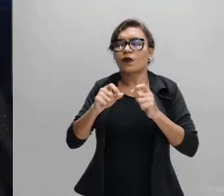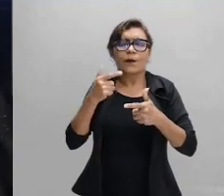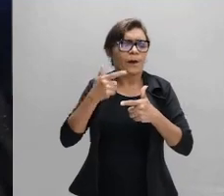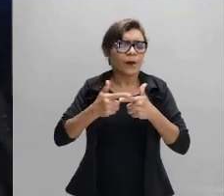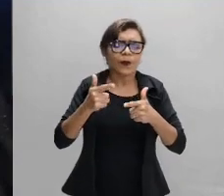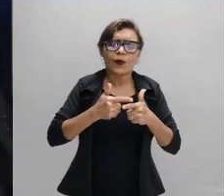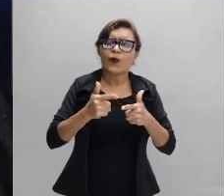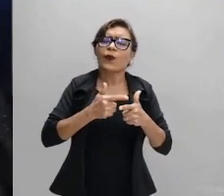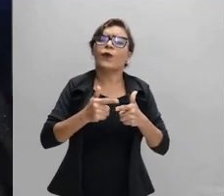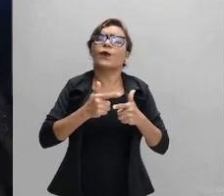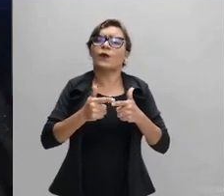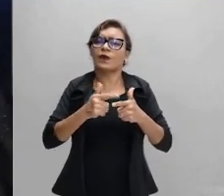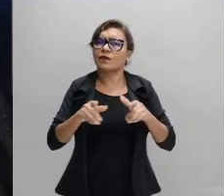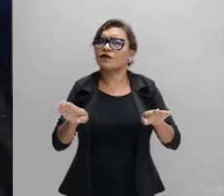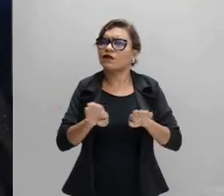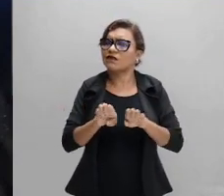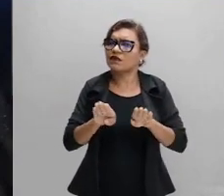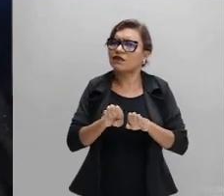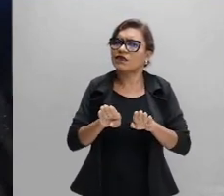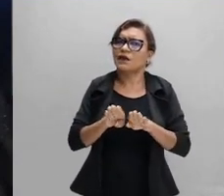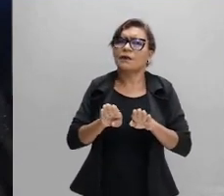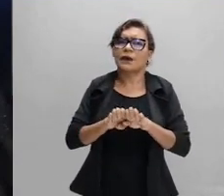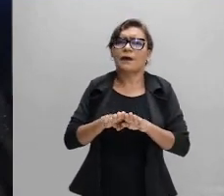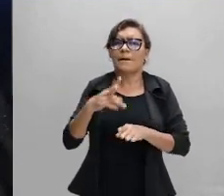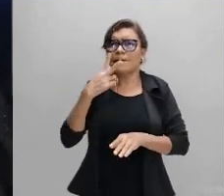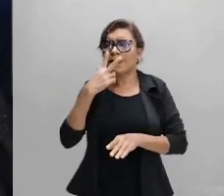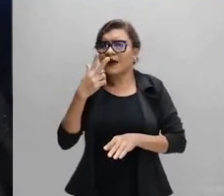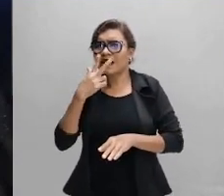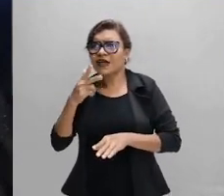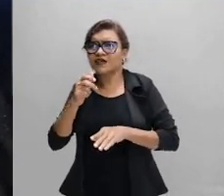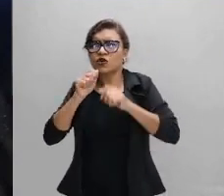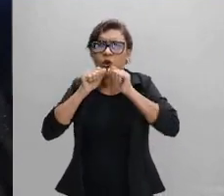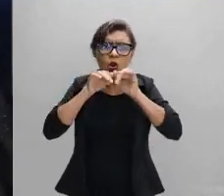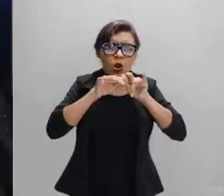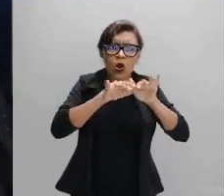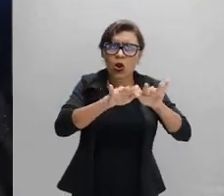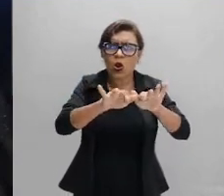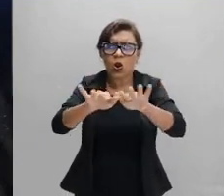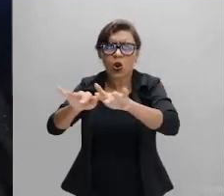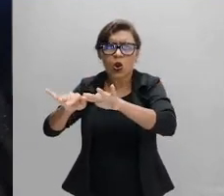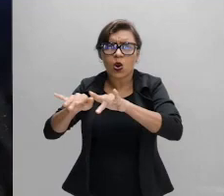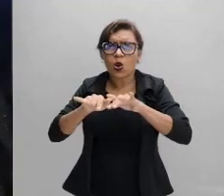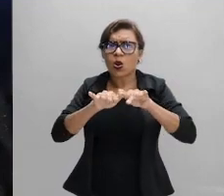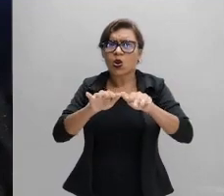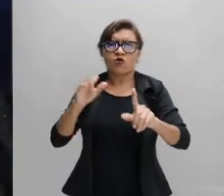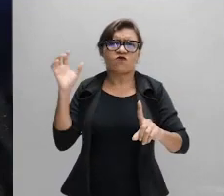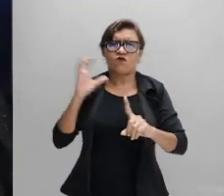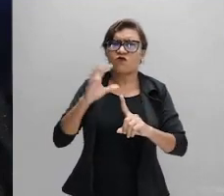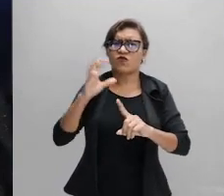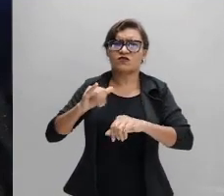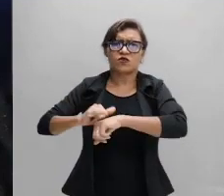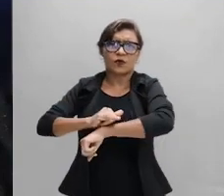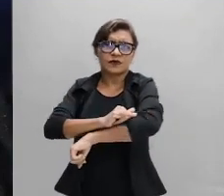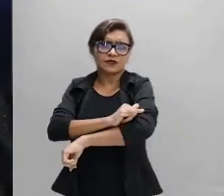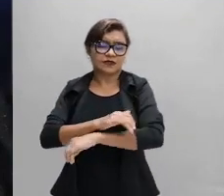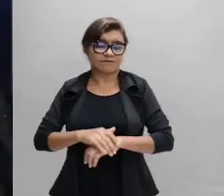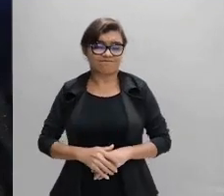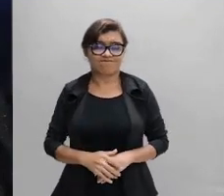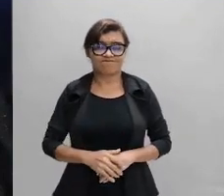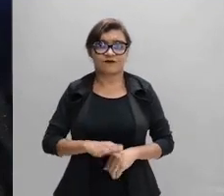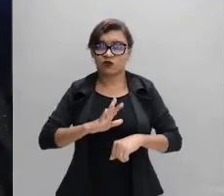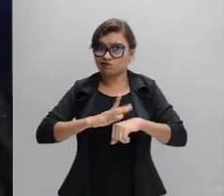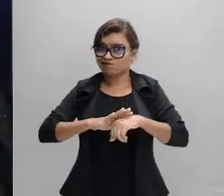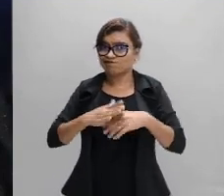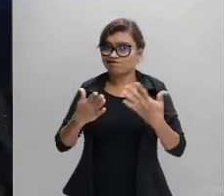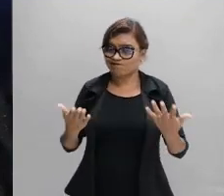problema, que também é uma pandemia, a questão do sedentarismo, que vai ocasionar o quê? A obesidade. Então, que a